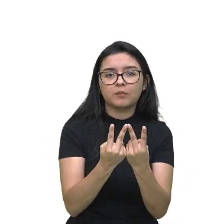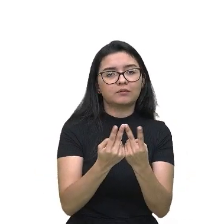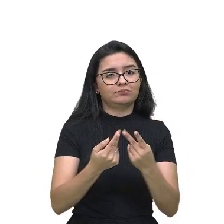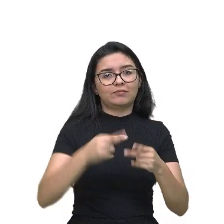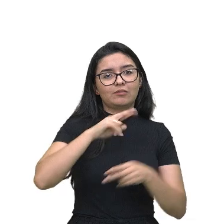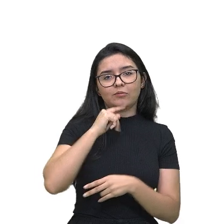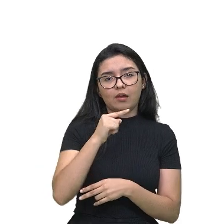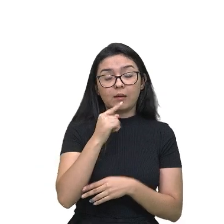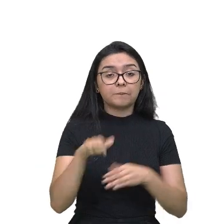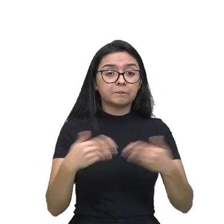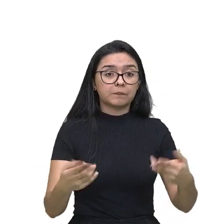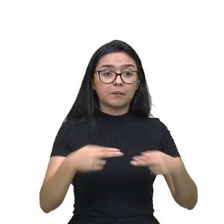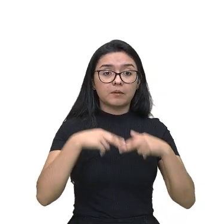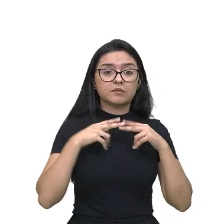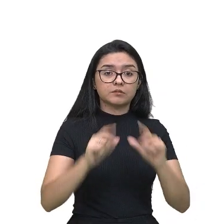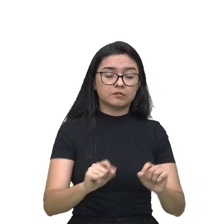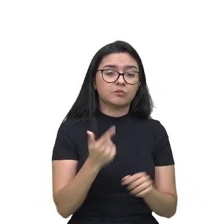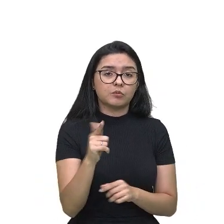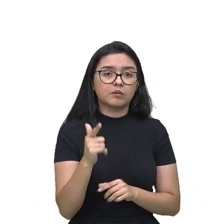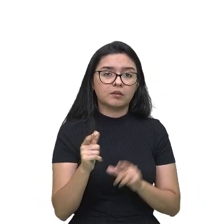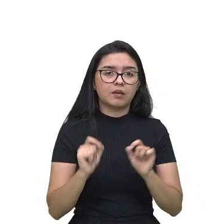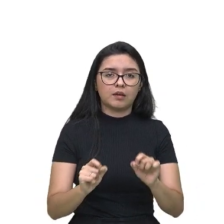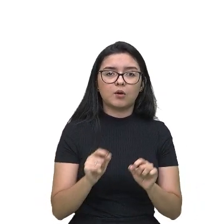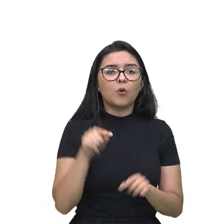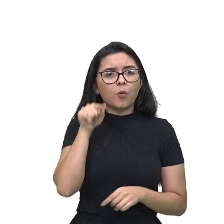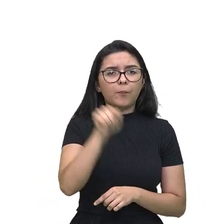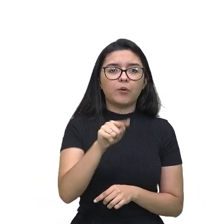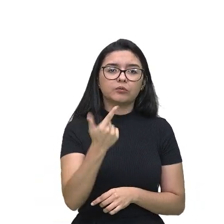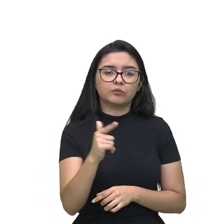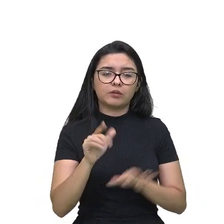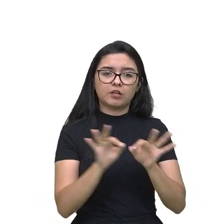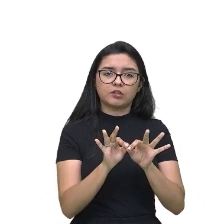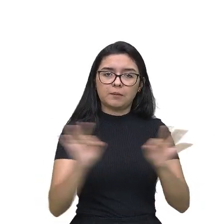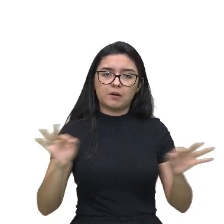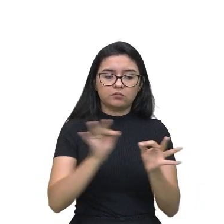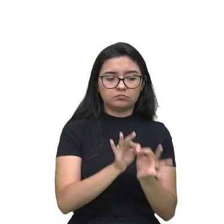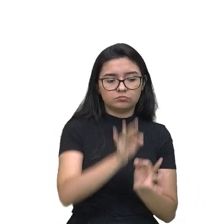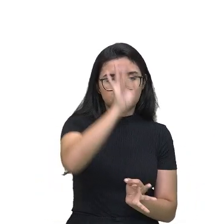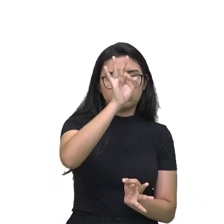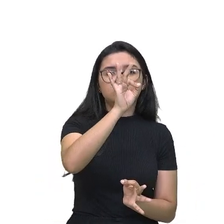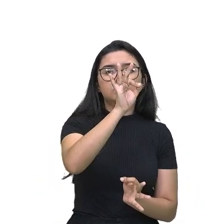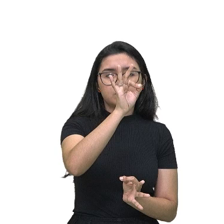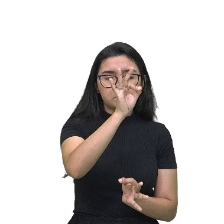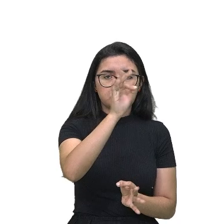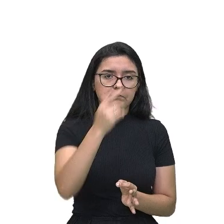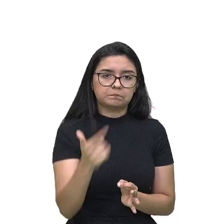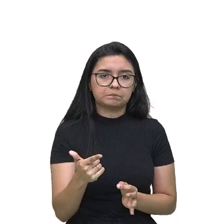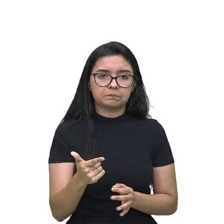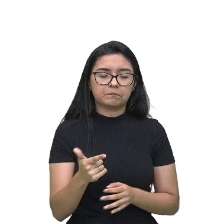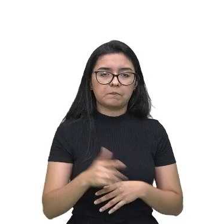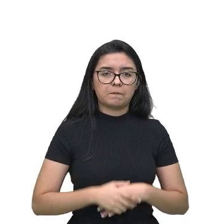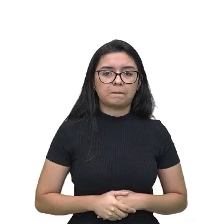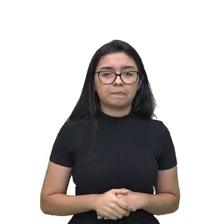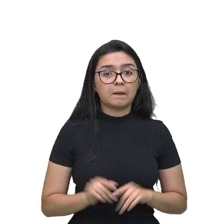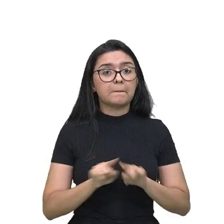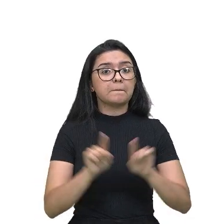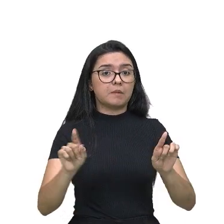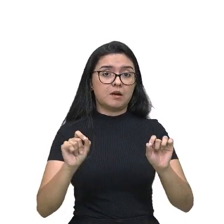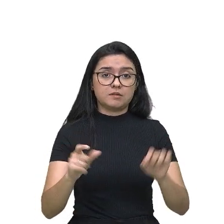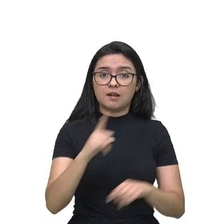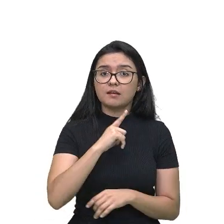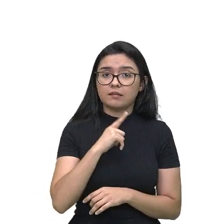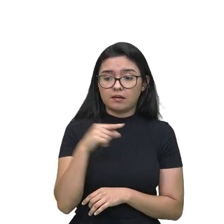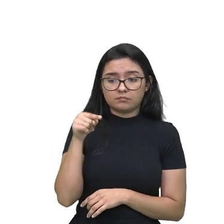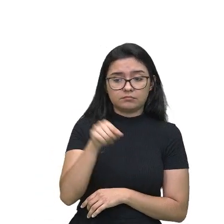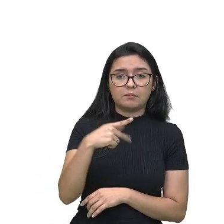pessoal, apesar de não existir tamanho, né, não existir medida do ponto, isso não quer dizer que ele não exista,